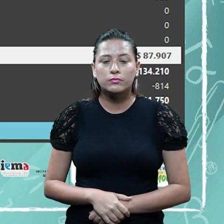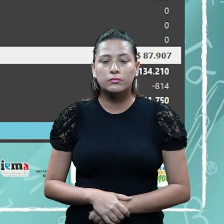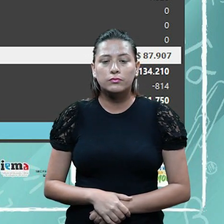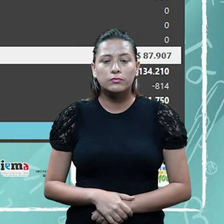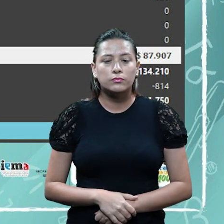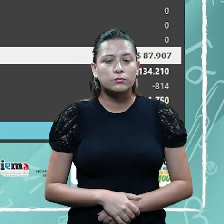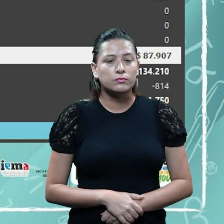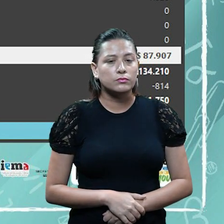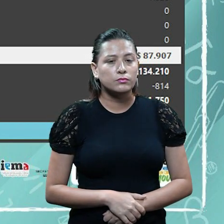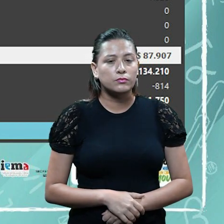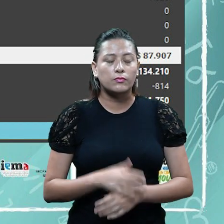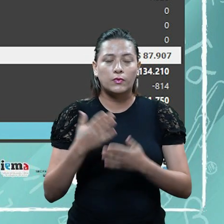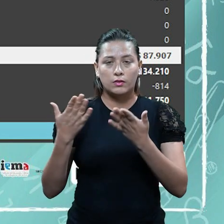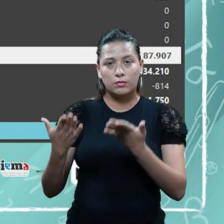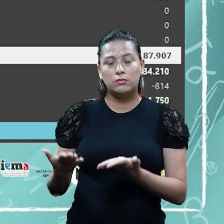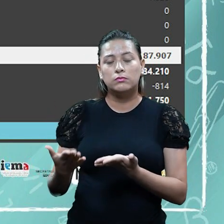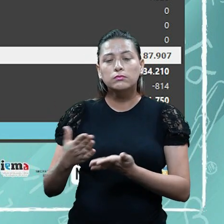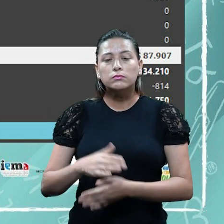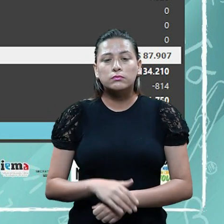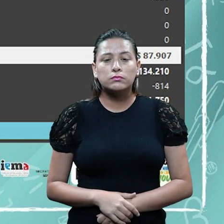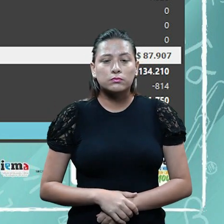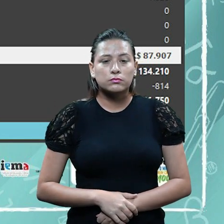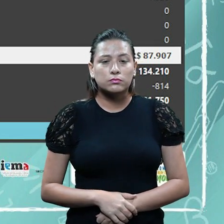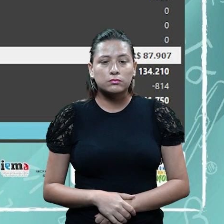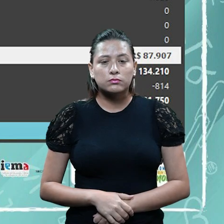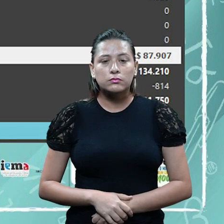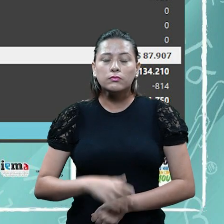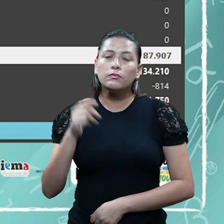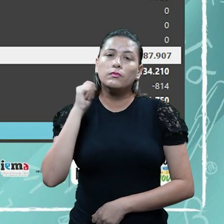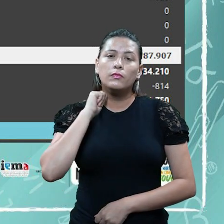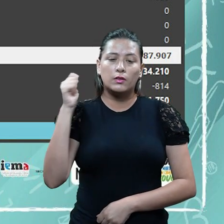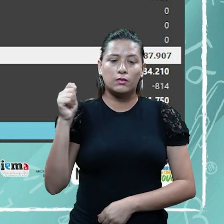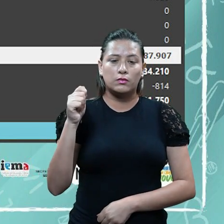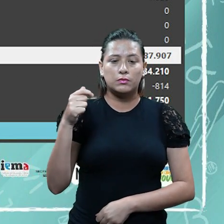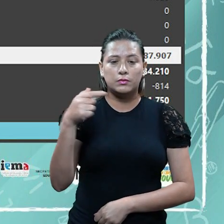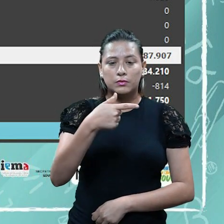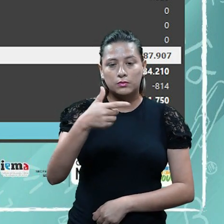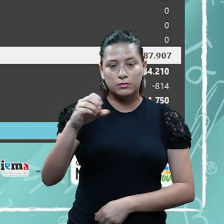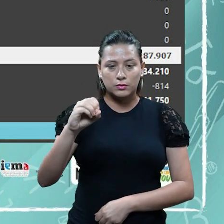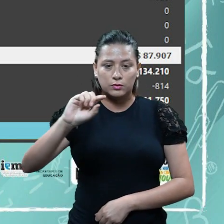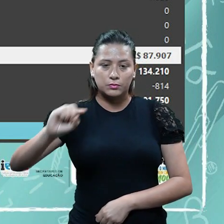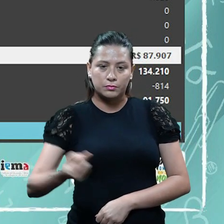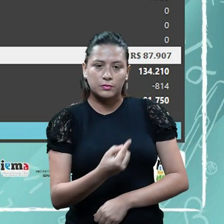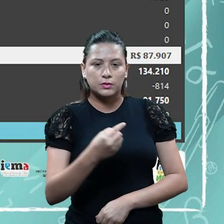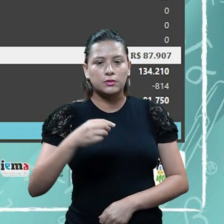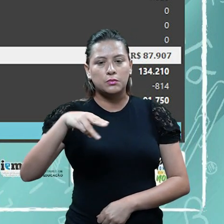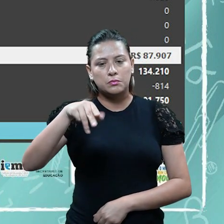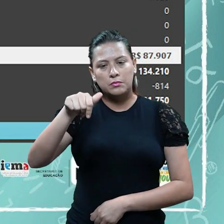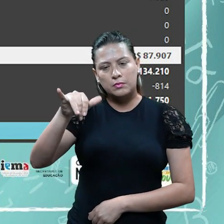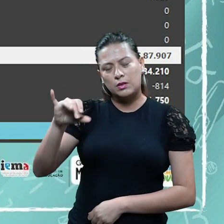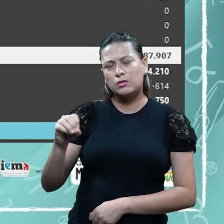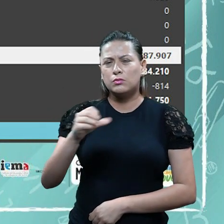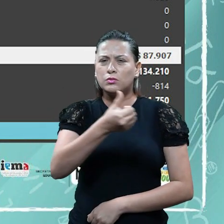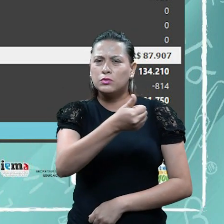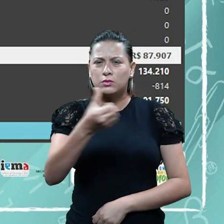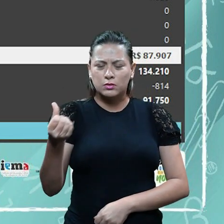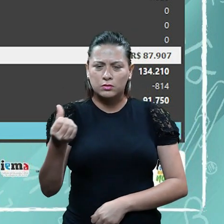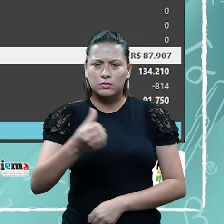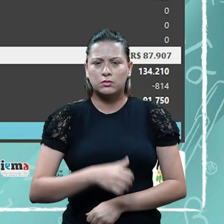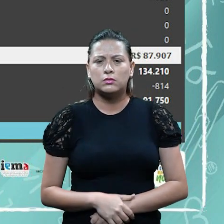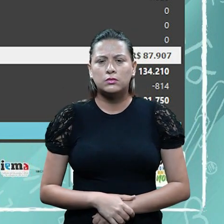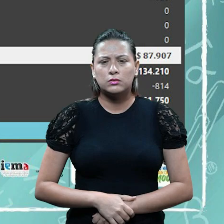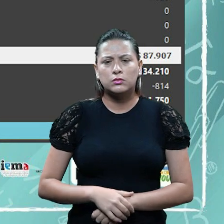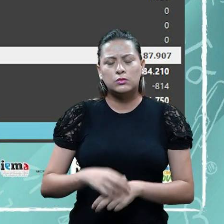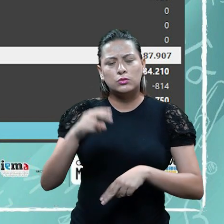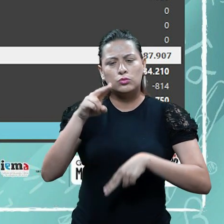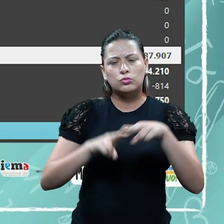março, menos 20 mil para abril, 14 mil para maio, 16 para junho e